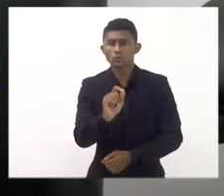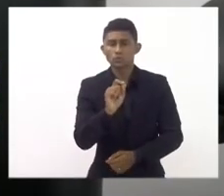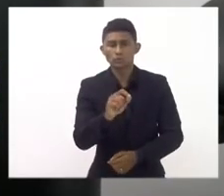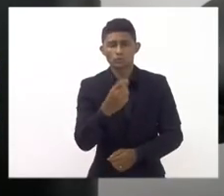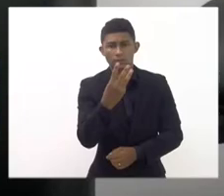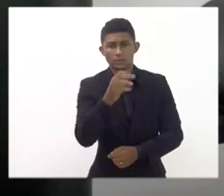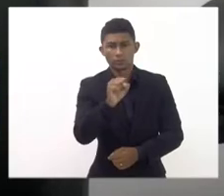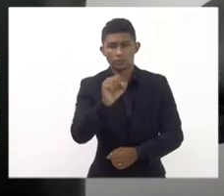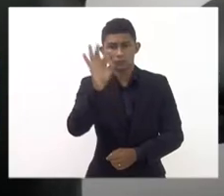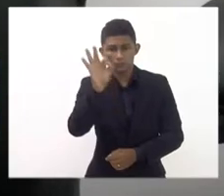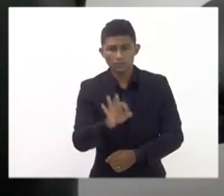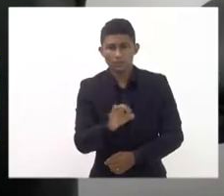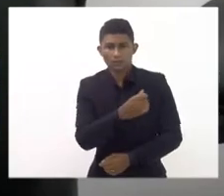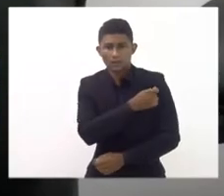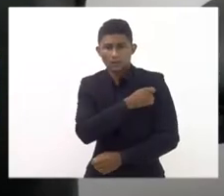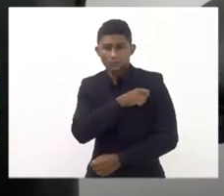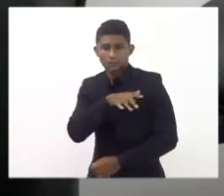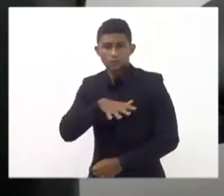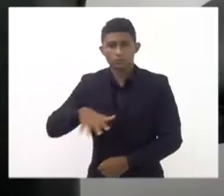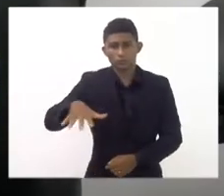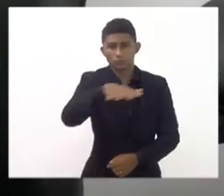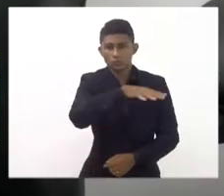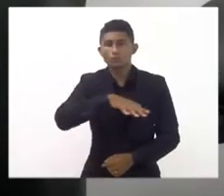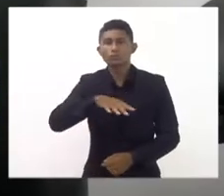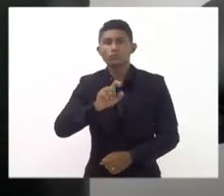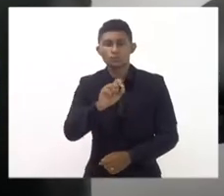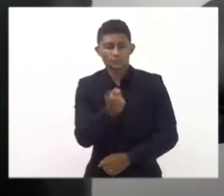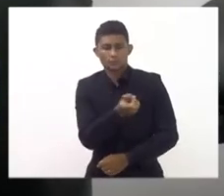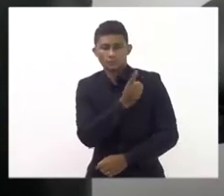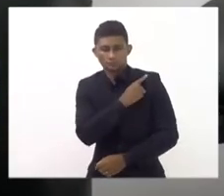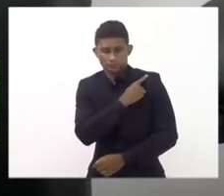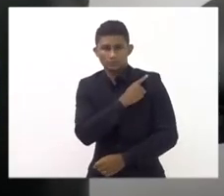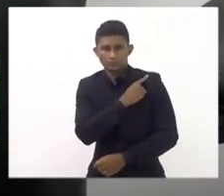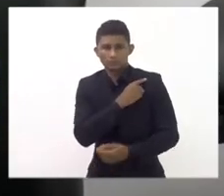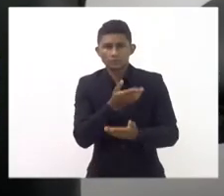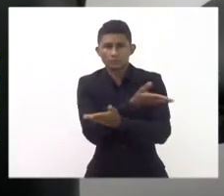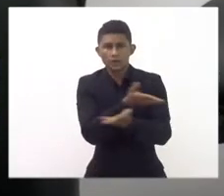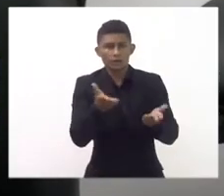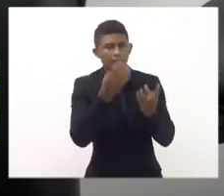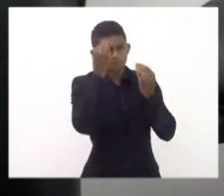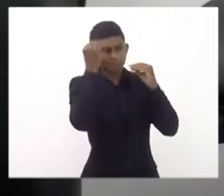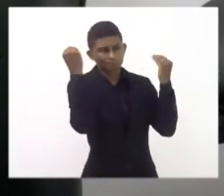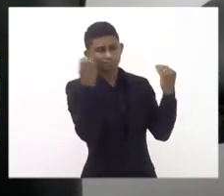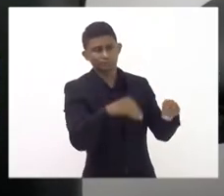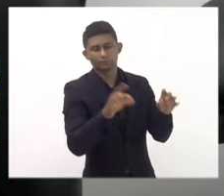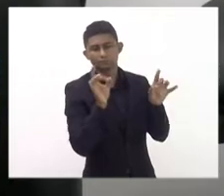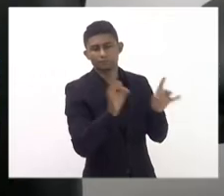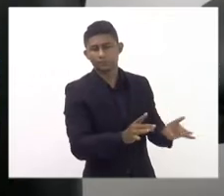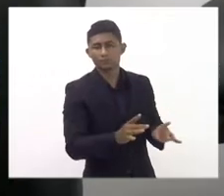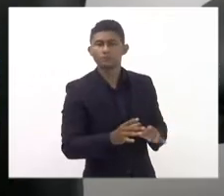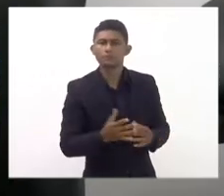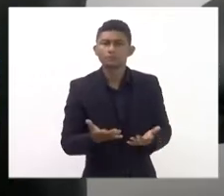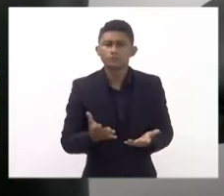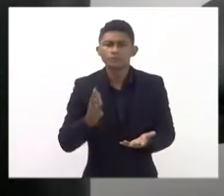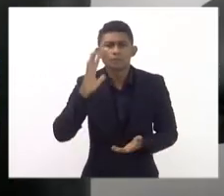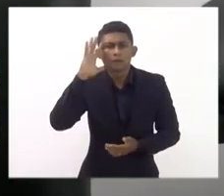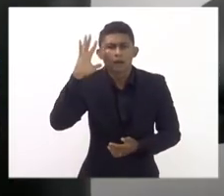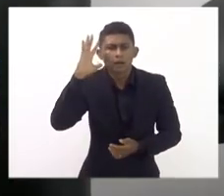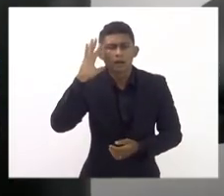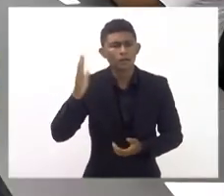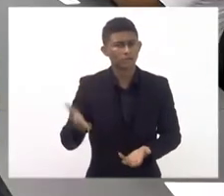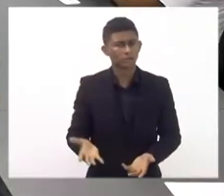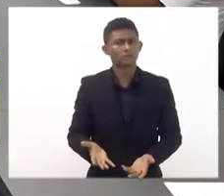38% dos alunos das turmas de primeiro ano de ensino técnico subsequente evadiram E a gente pode parar para pensar como